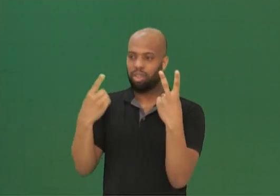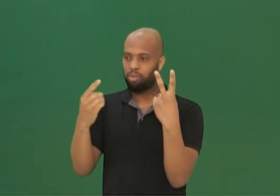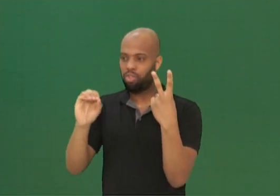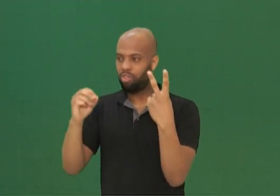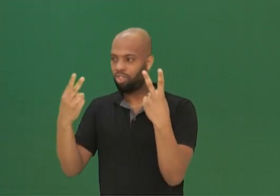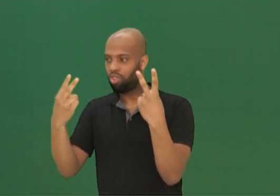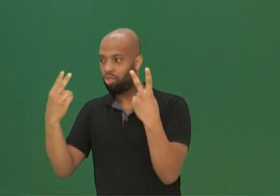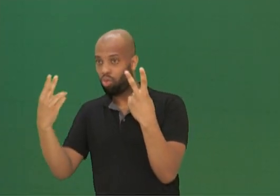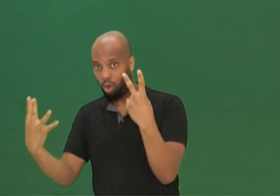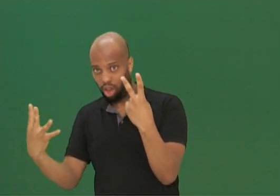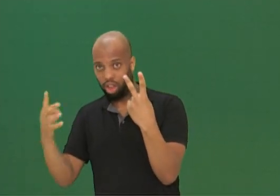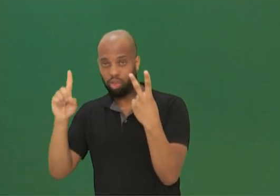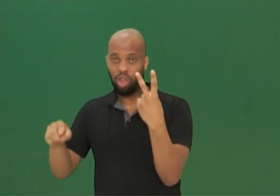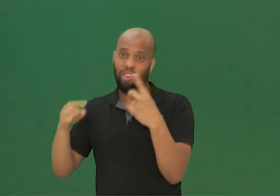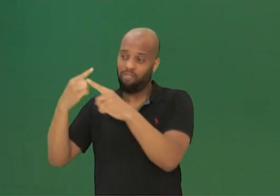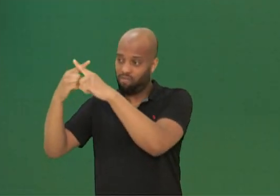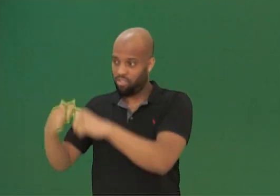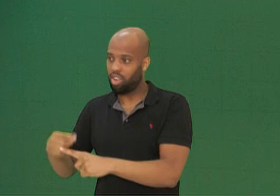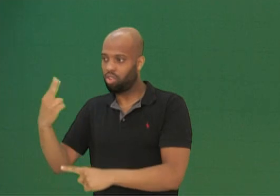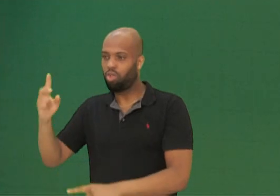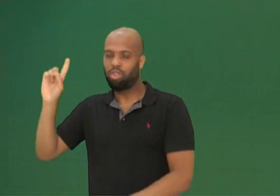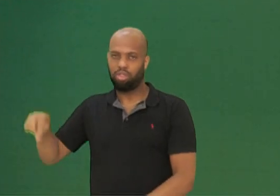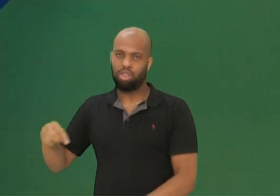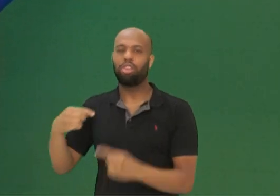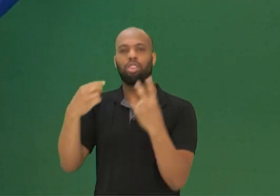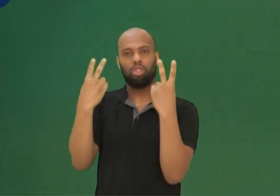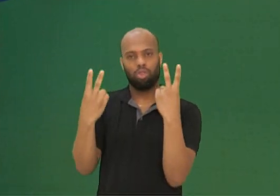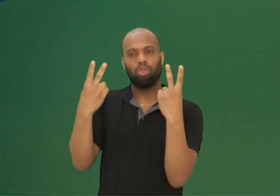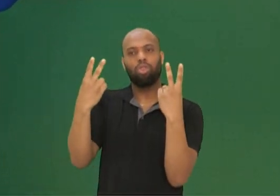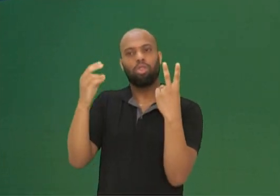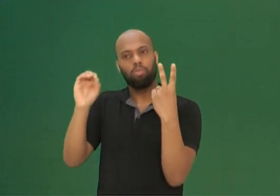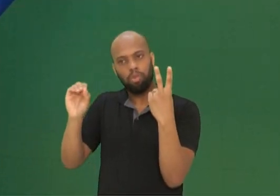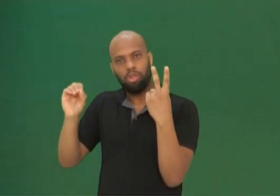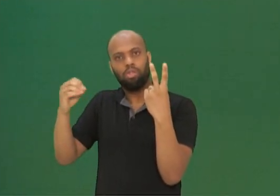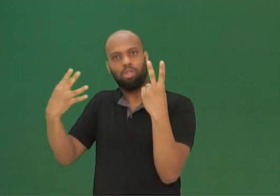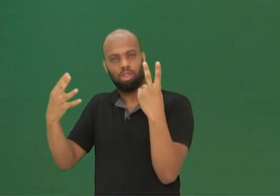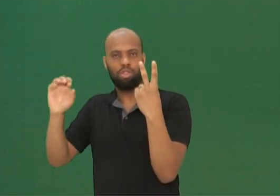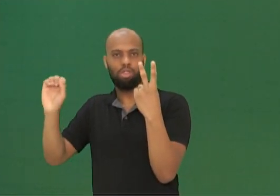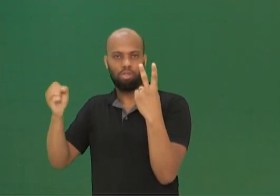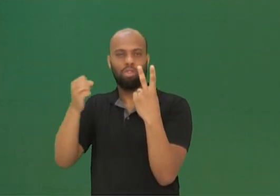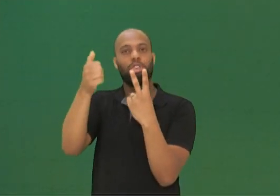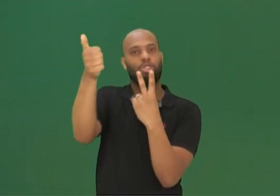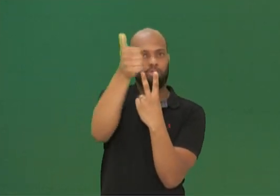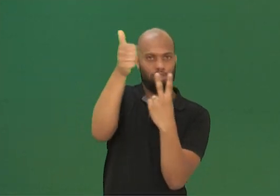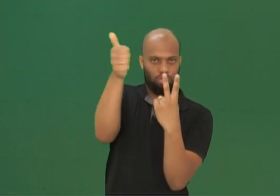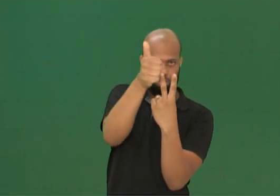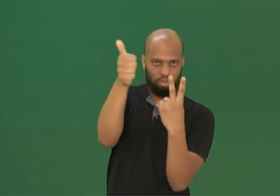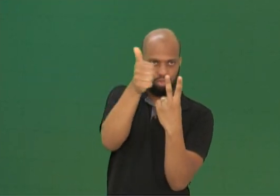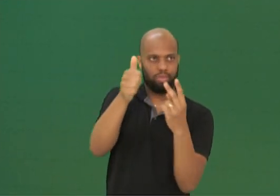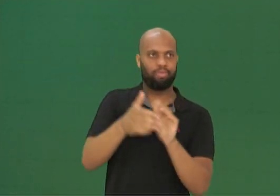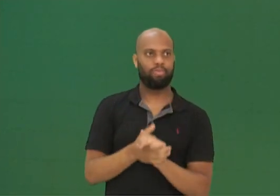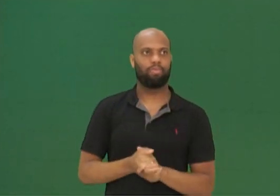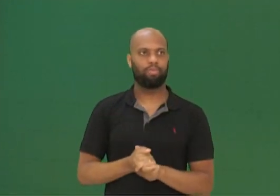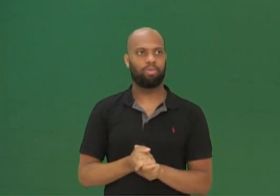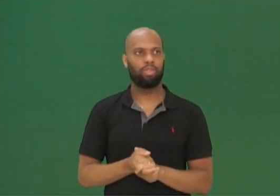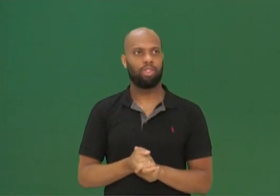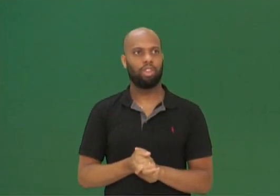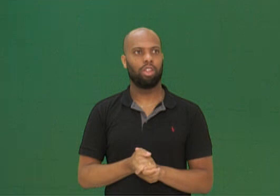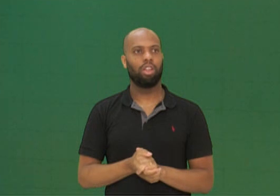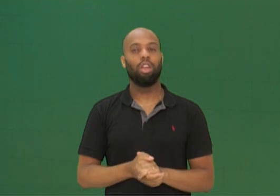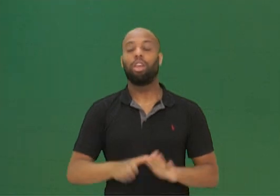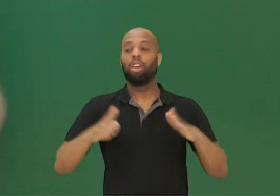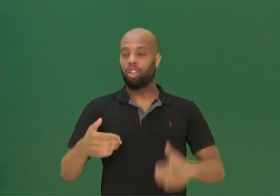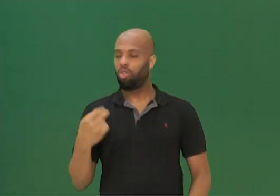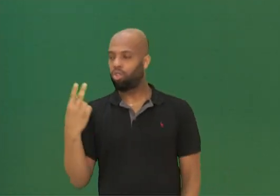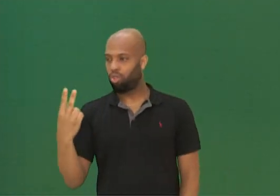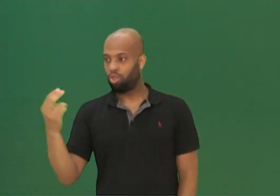2, dá 2048. Então, vai ser 2 elevado a 11. 2 elevado a 11 e aqui 2 elevado a 2n menos